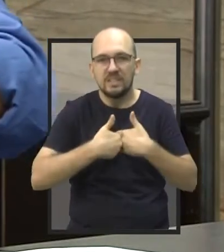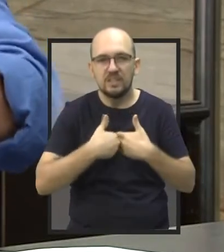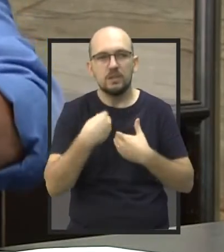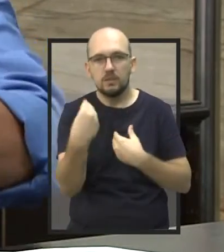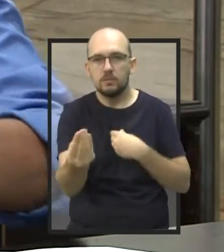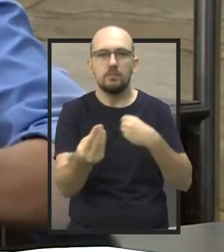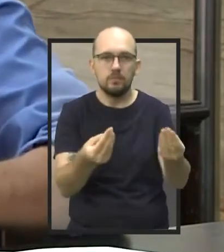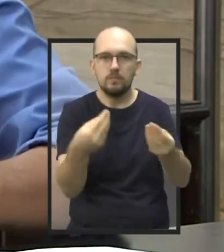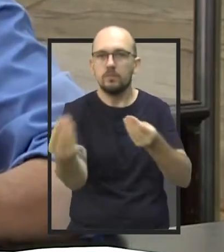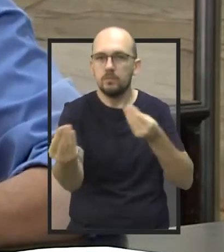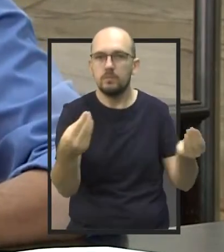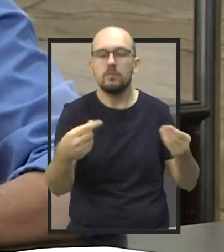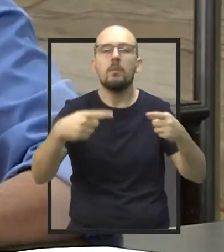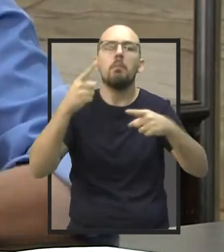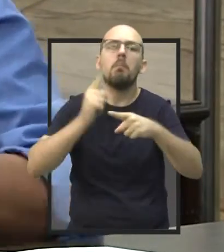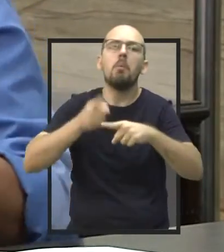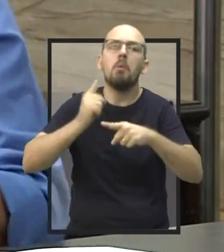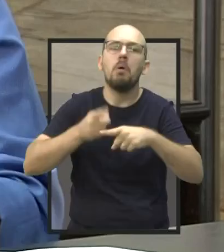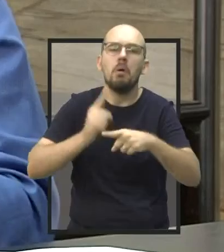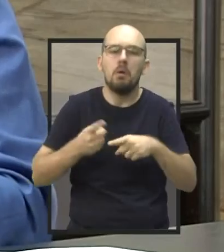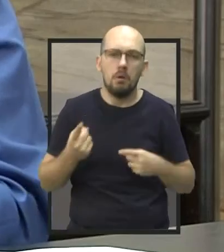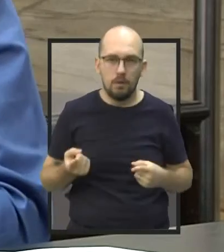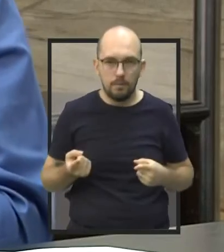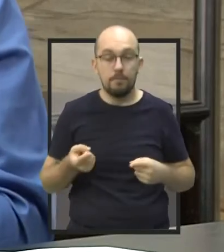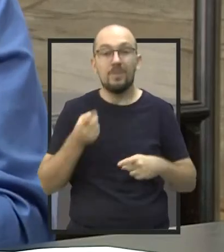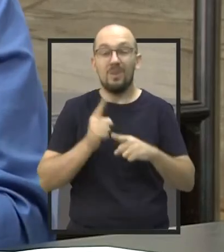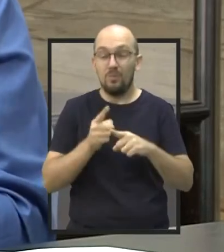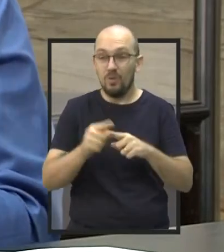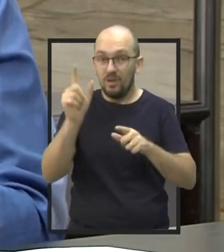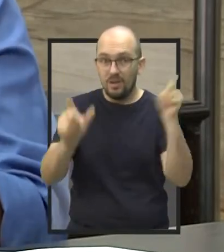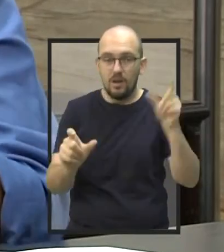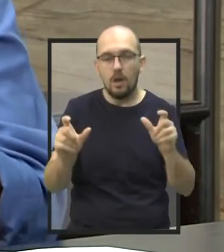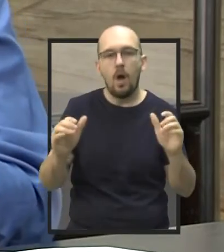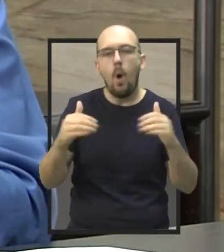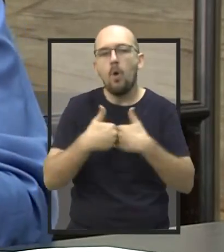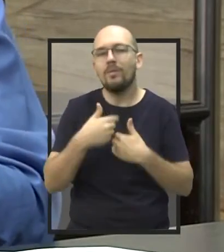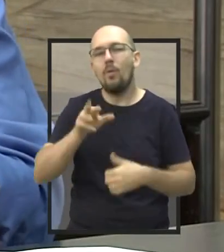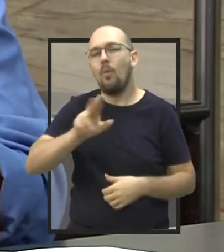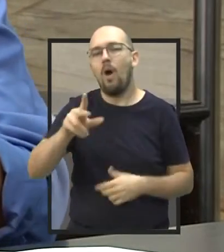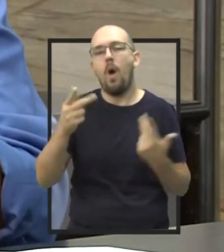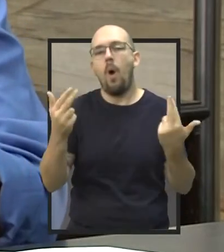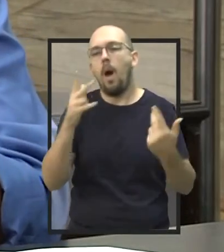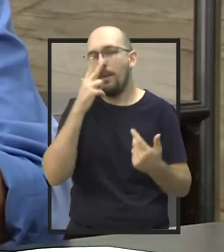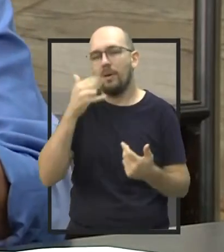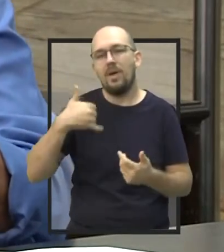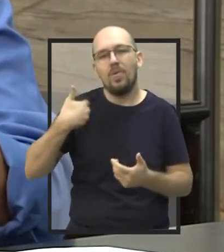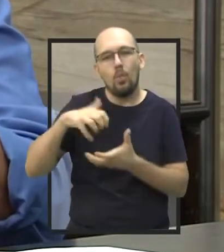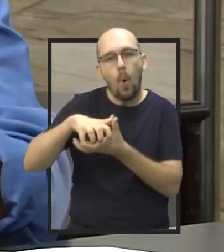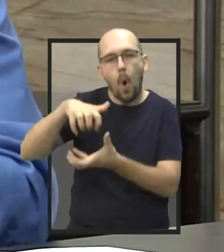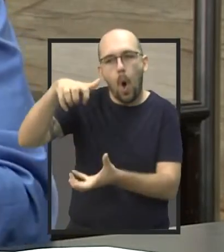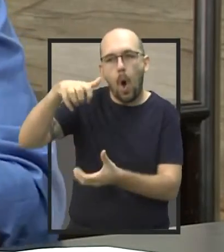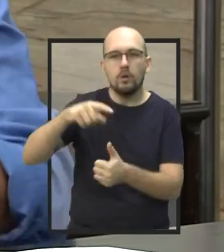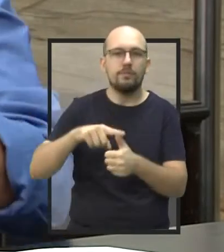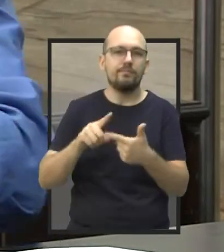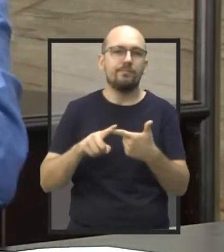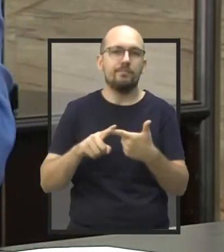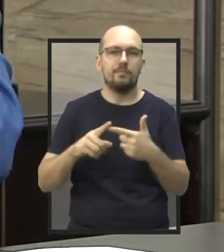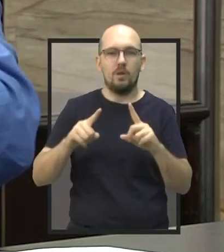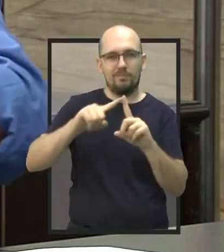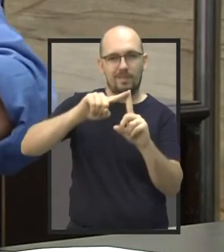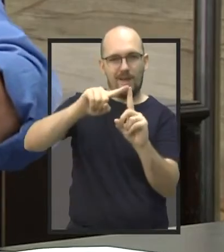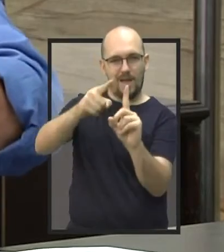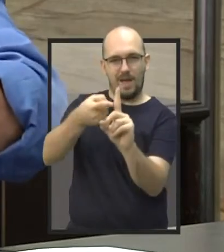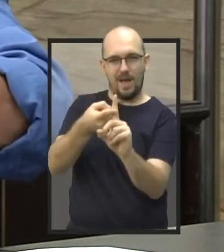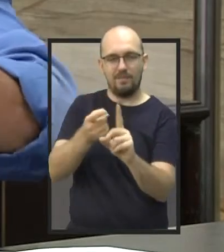os autistas. Por que isso? Porque o autista, ele não é como um idoso, por exemplo, uma gestante, um deficiente físico, que